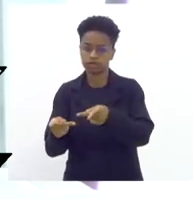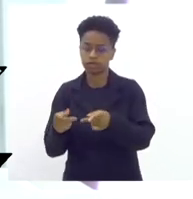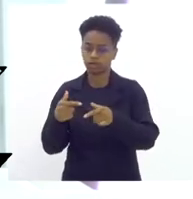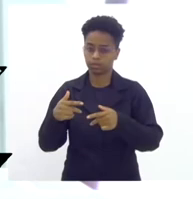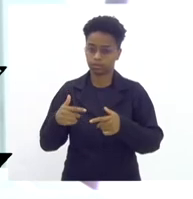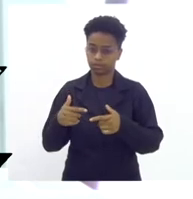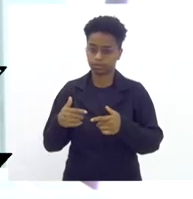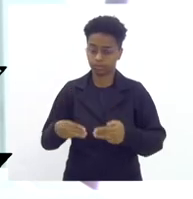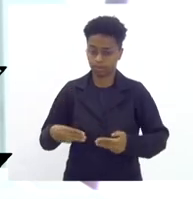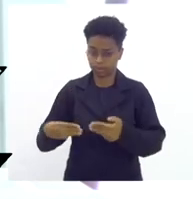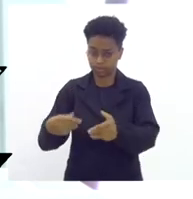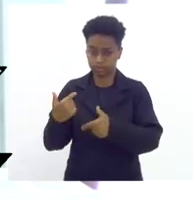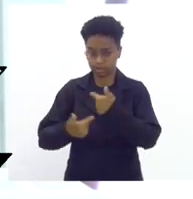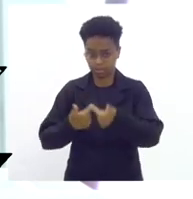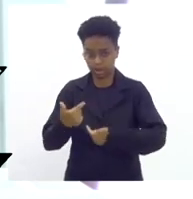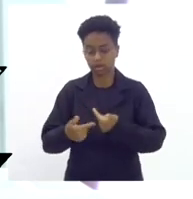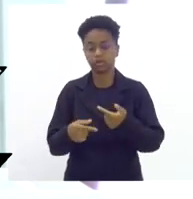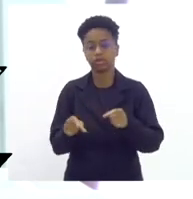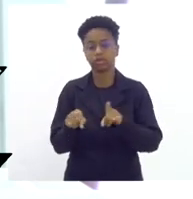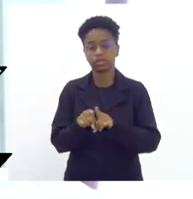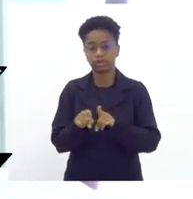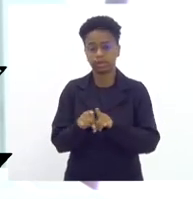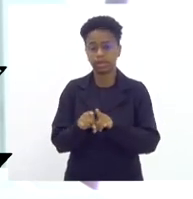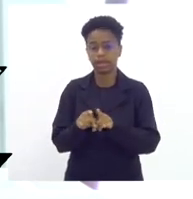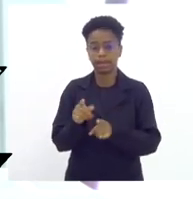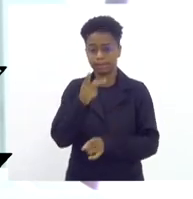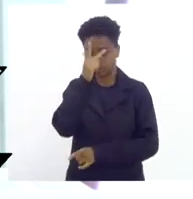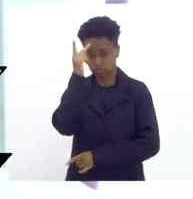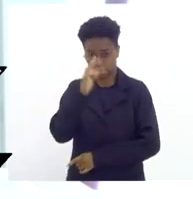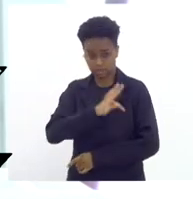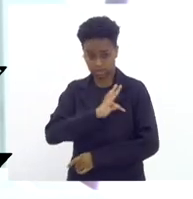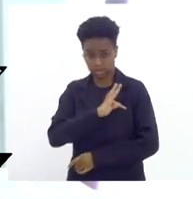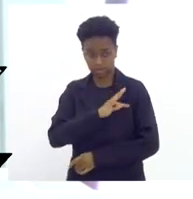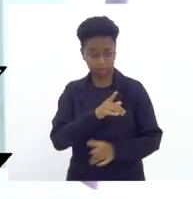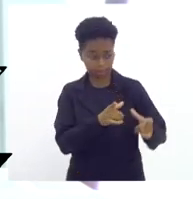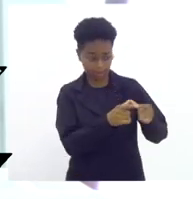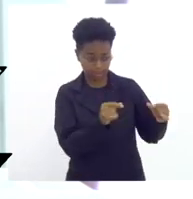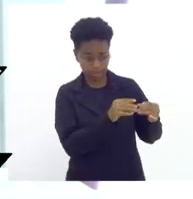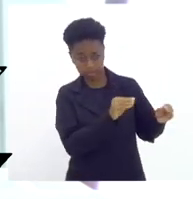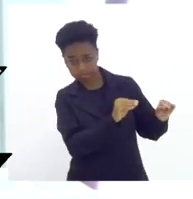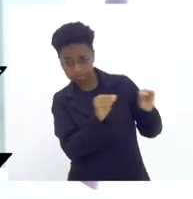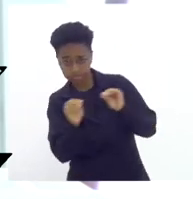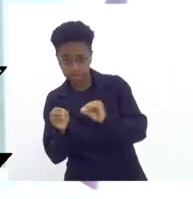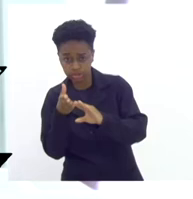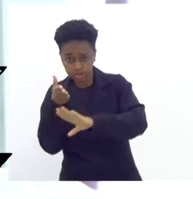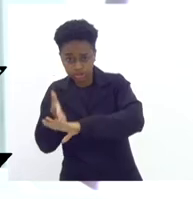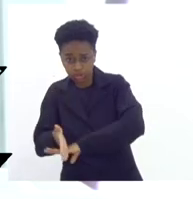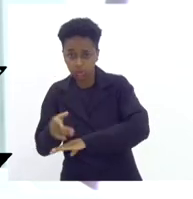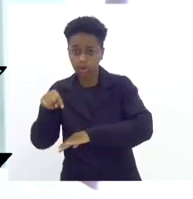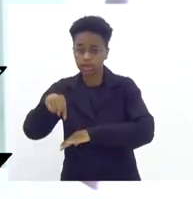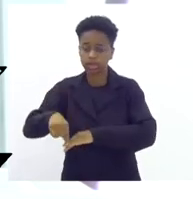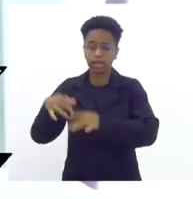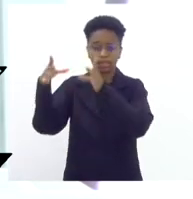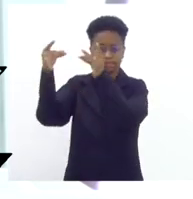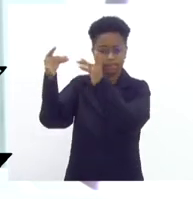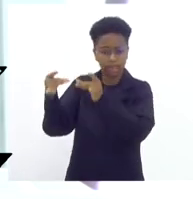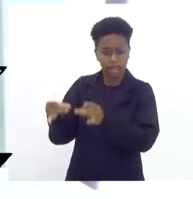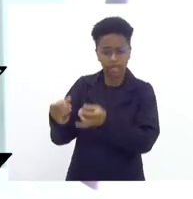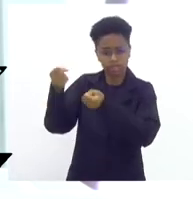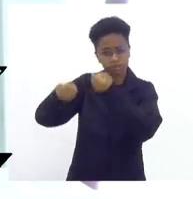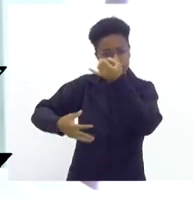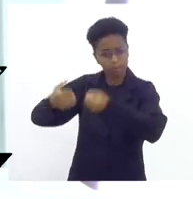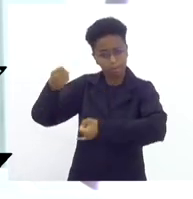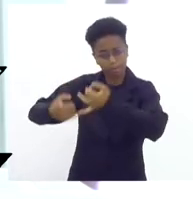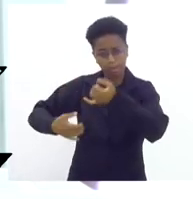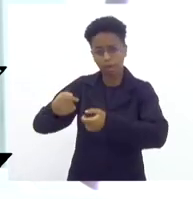do Trabalho e Emprego e os técnicos vieram de Brasília e ficaram aqui uma semana explicamos detalhadamente o